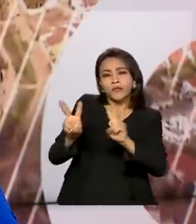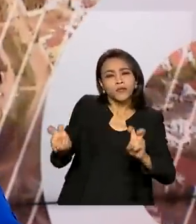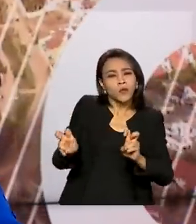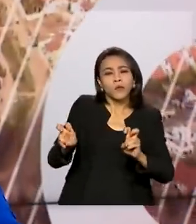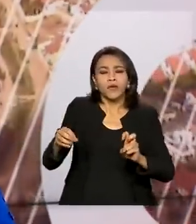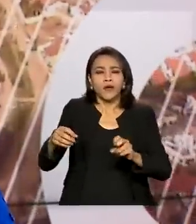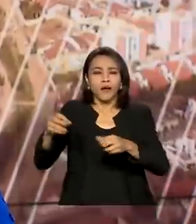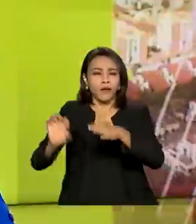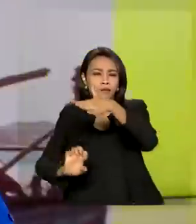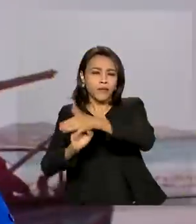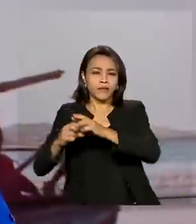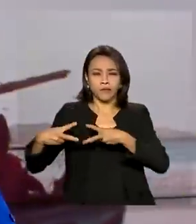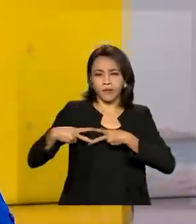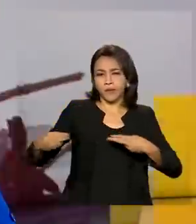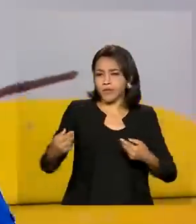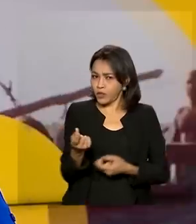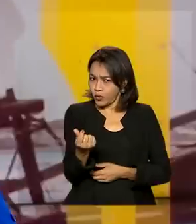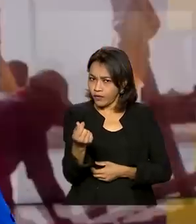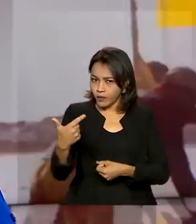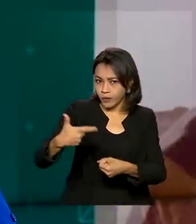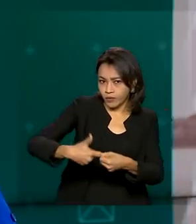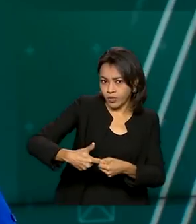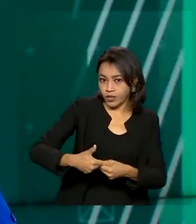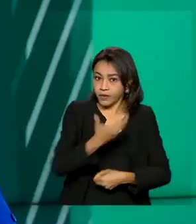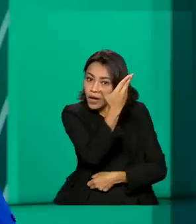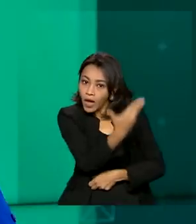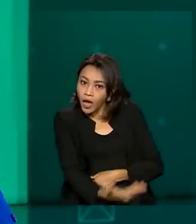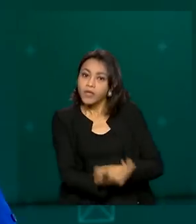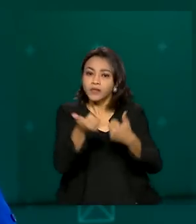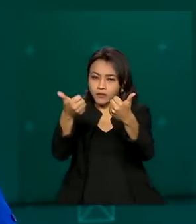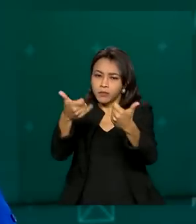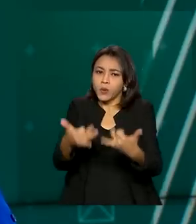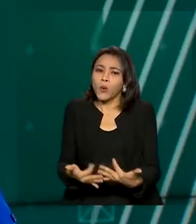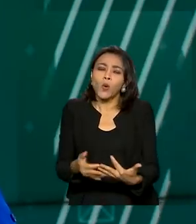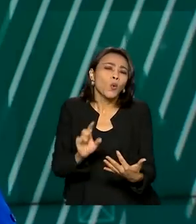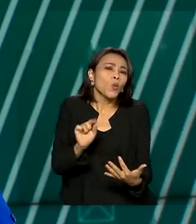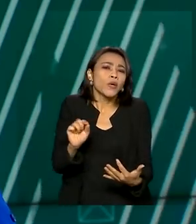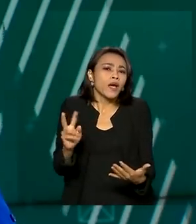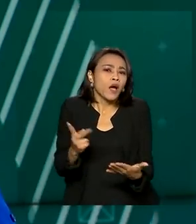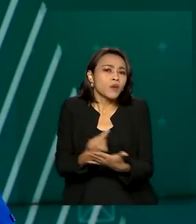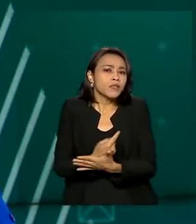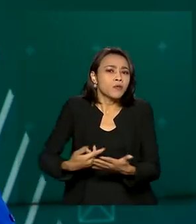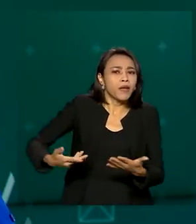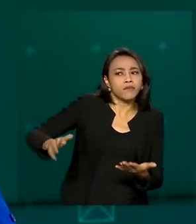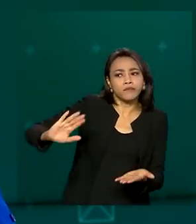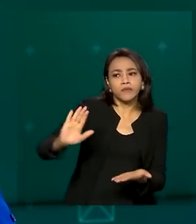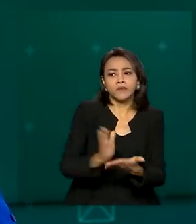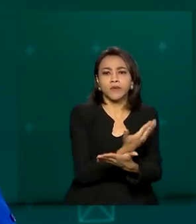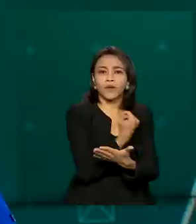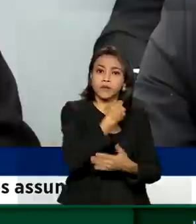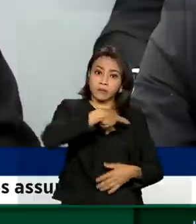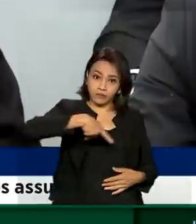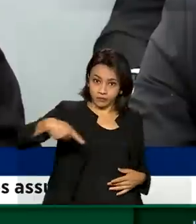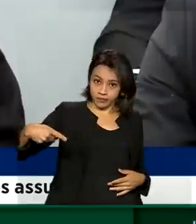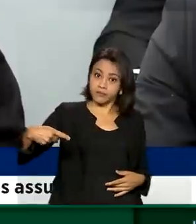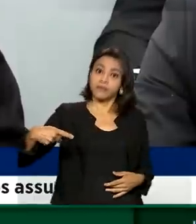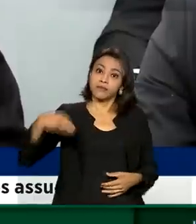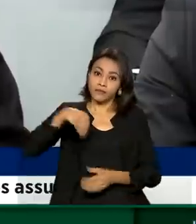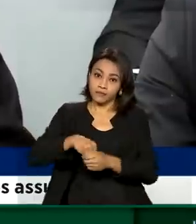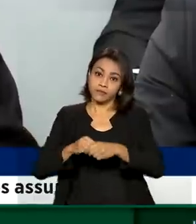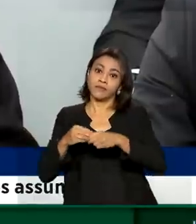sobre Petrobras e o preço dos combustíveis adolphe sax até explicou os motivos para a troca na presidência da estatal